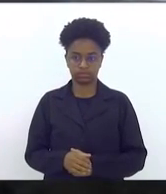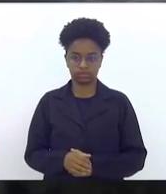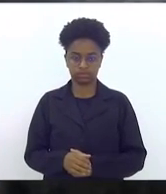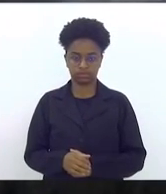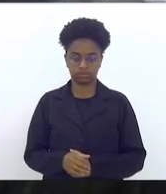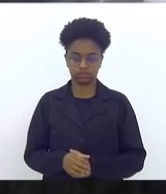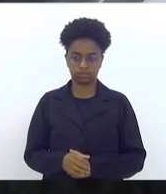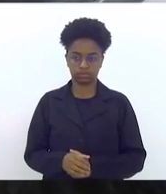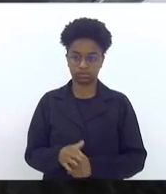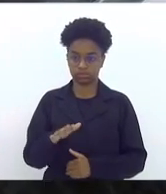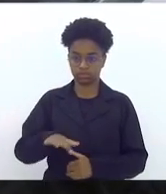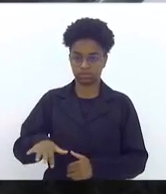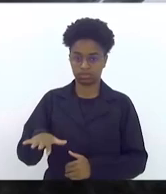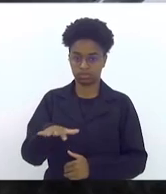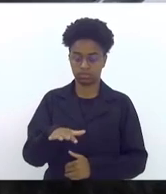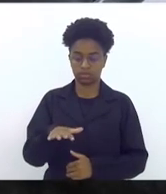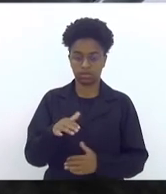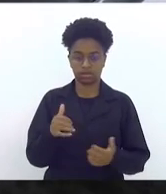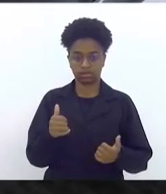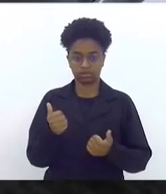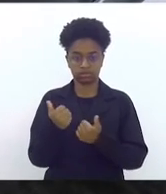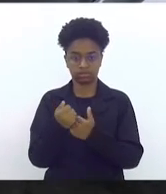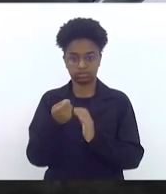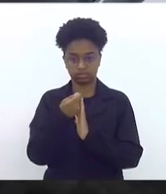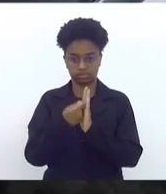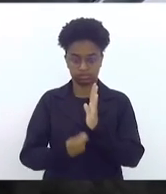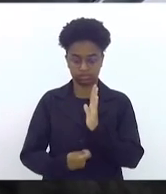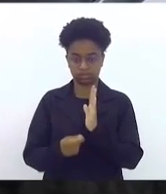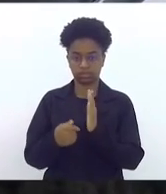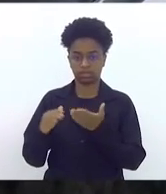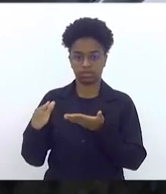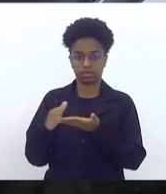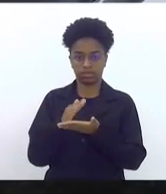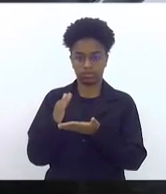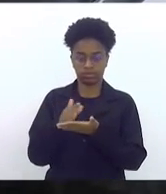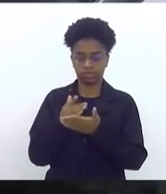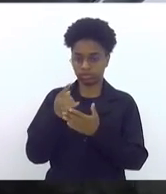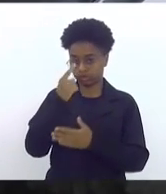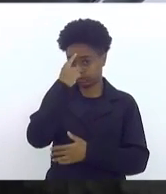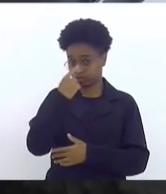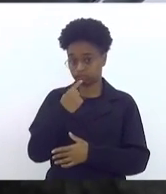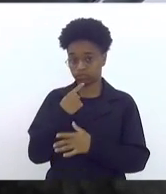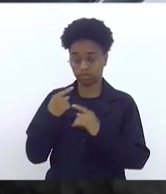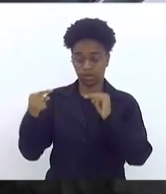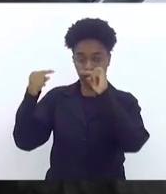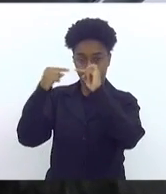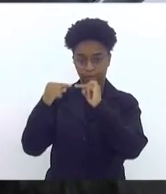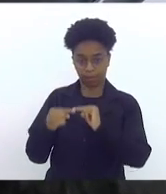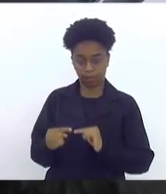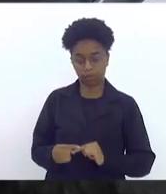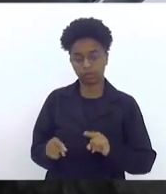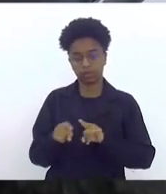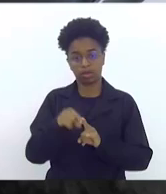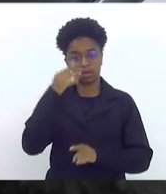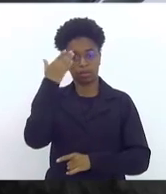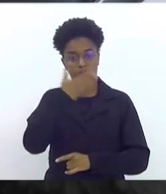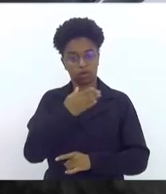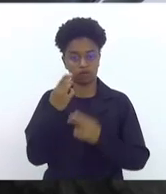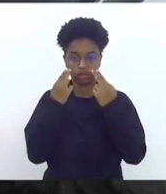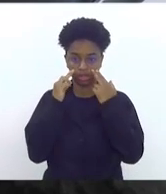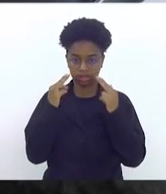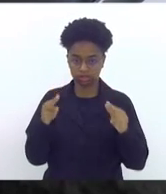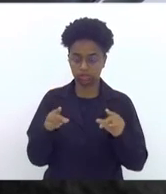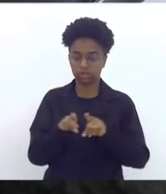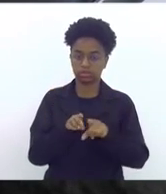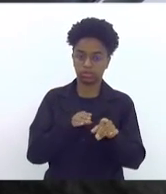no âmbito do qual foi corredator do caderno Reconhecimento de Pessoas e Prova Testemunhal,